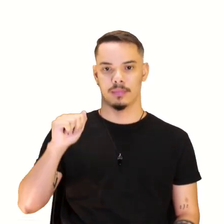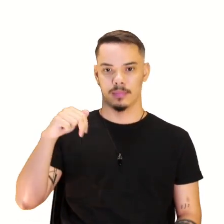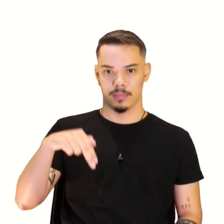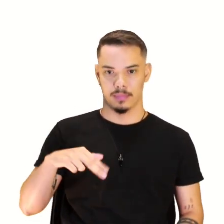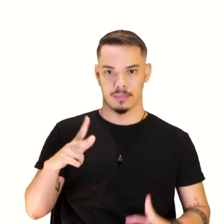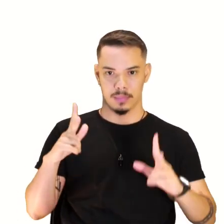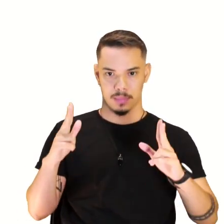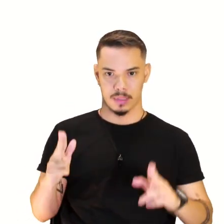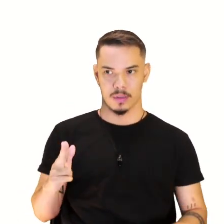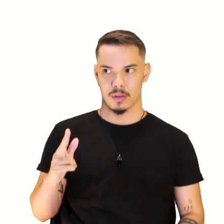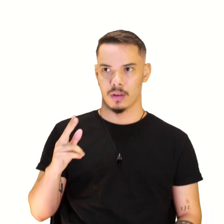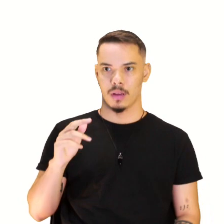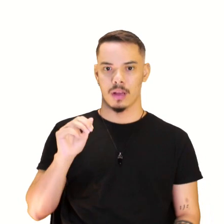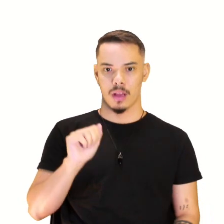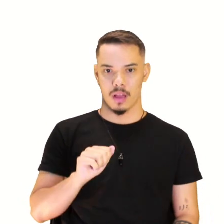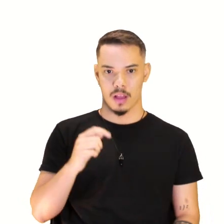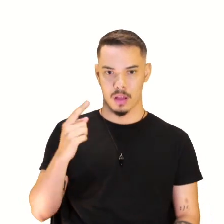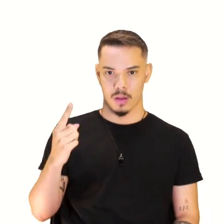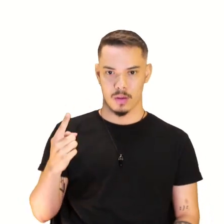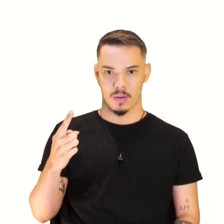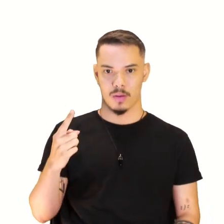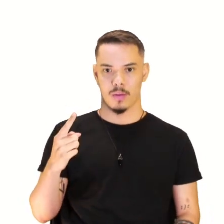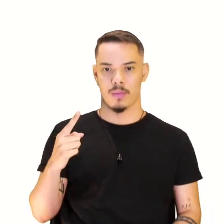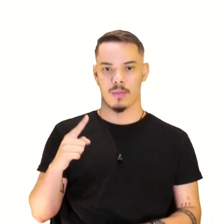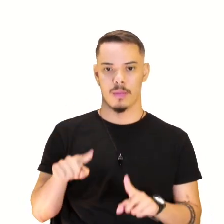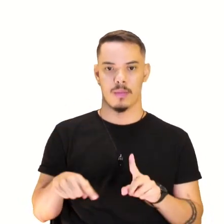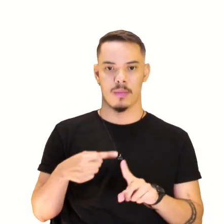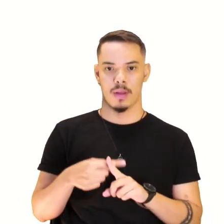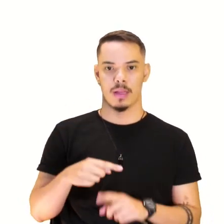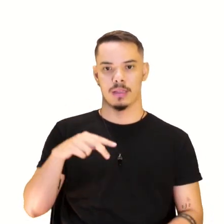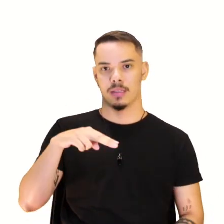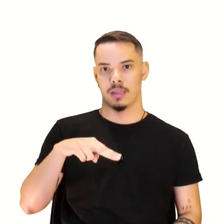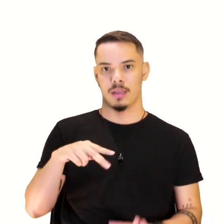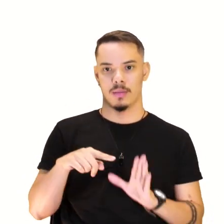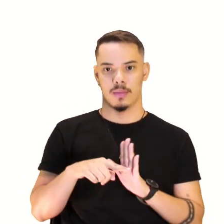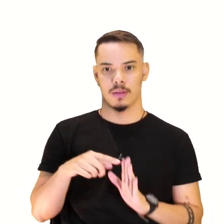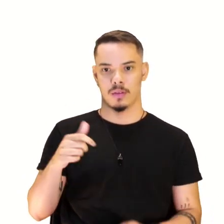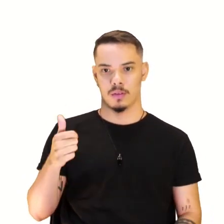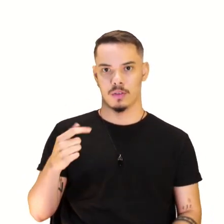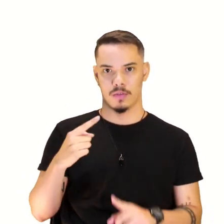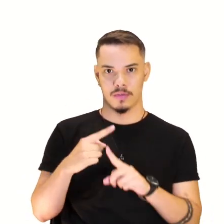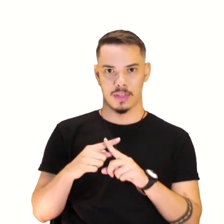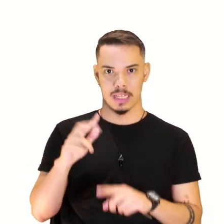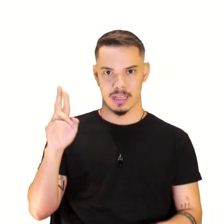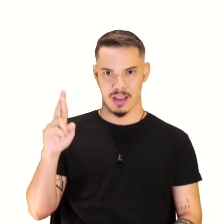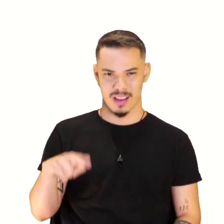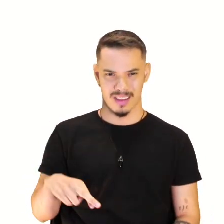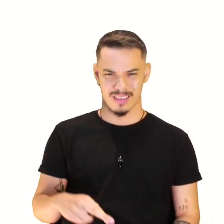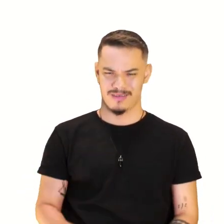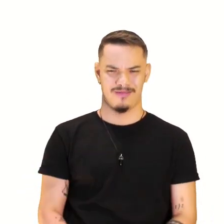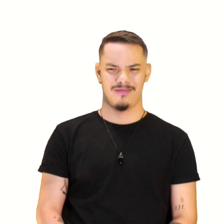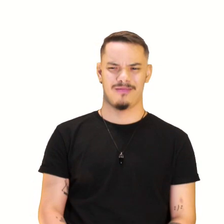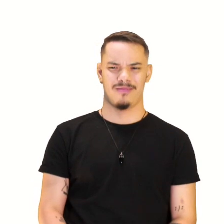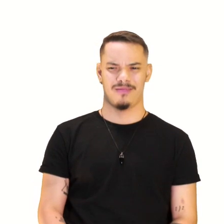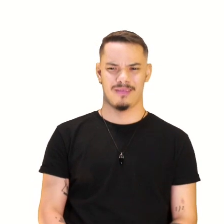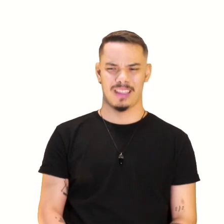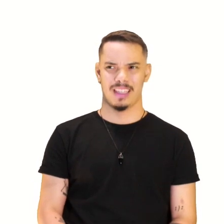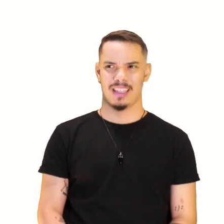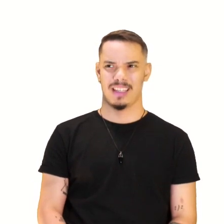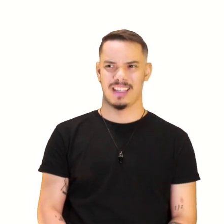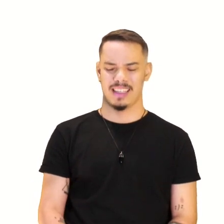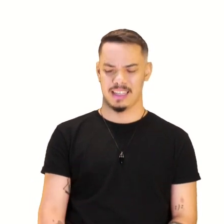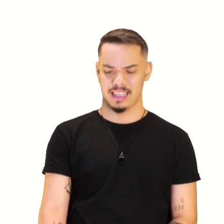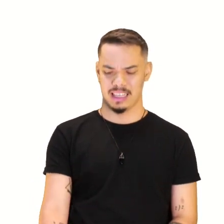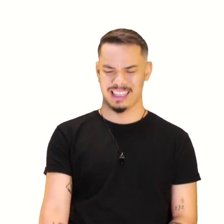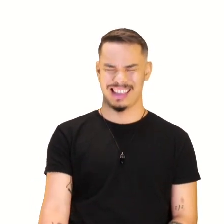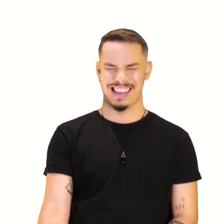igual ao A1 mais N menos 1 vezes a razão. Pega. Tem que decorar